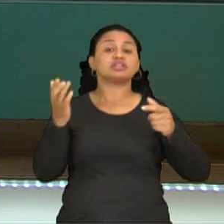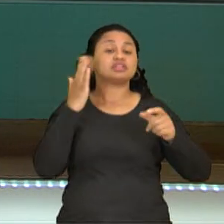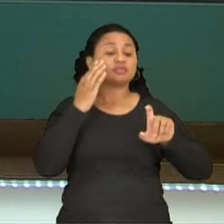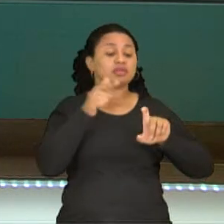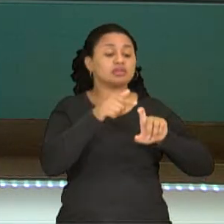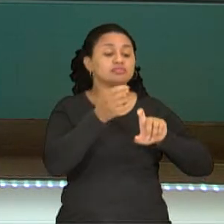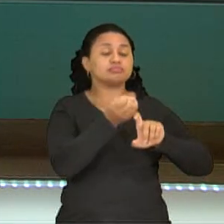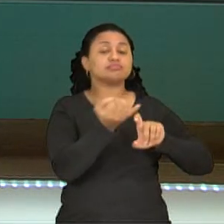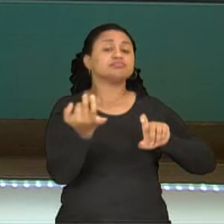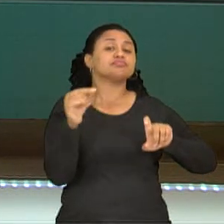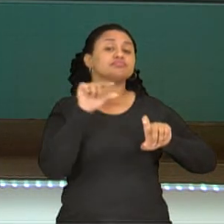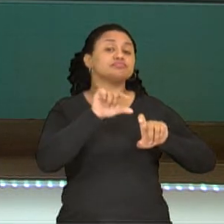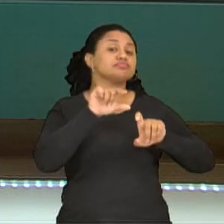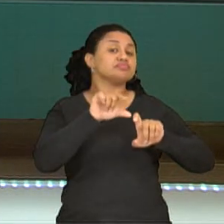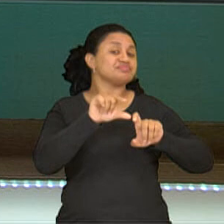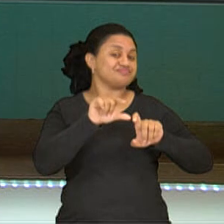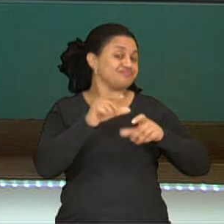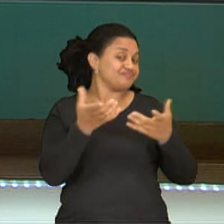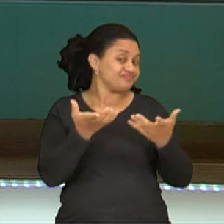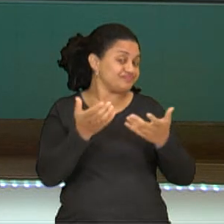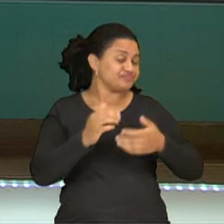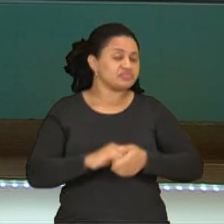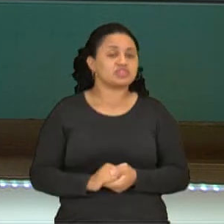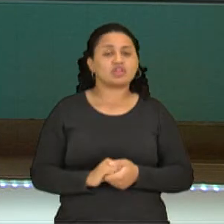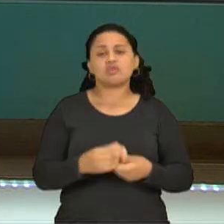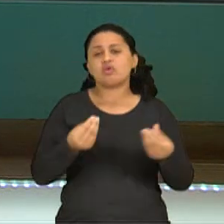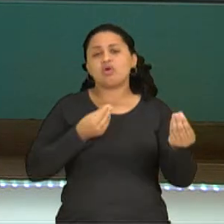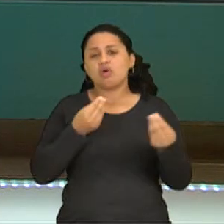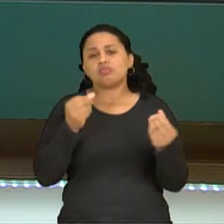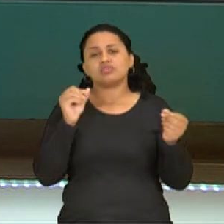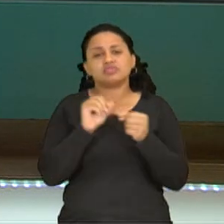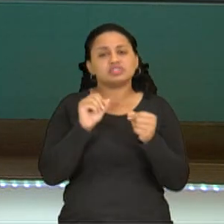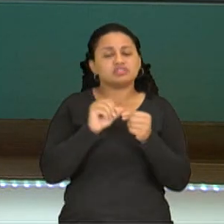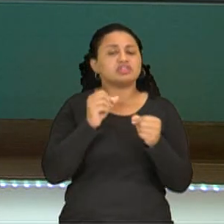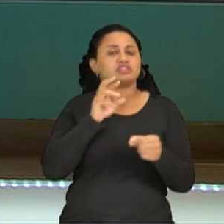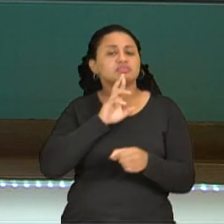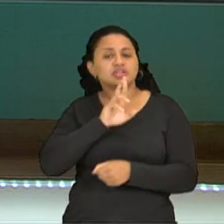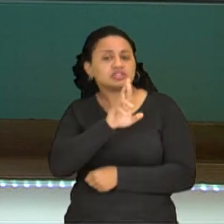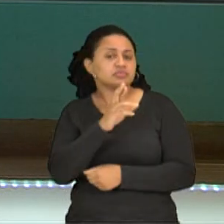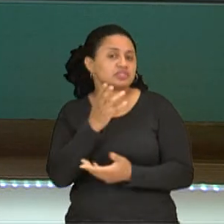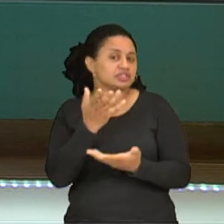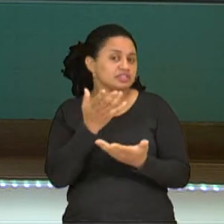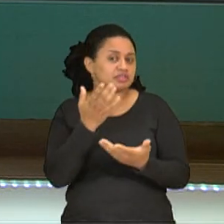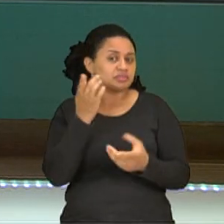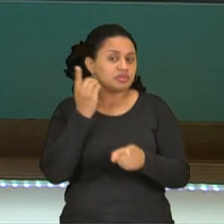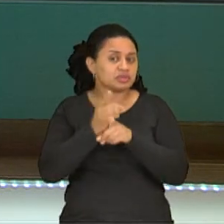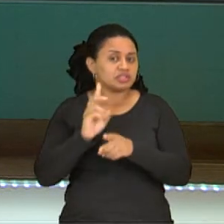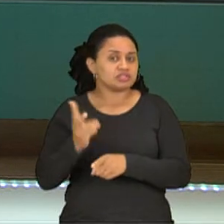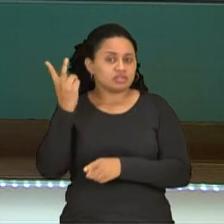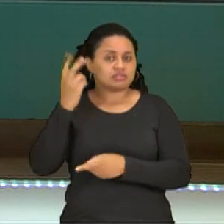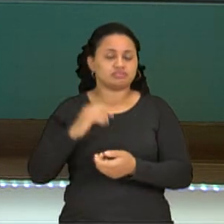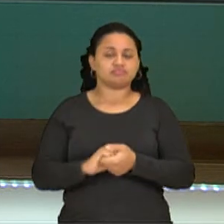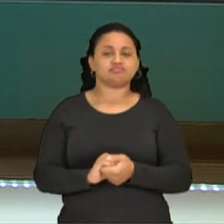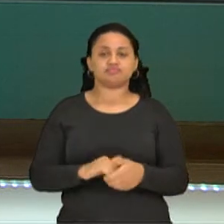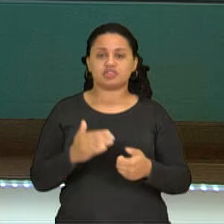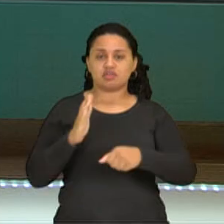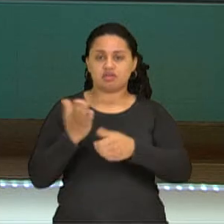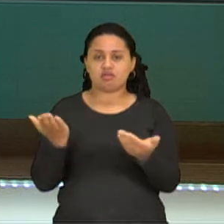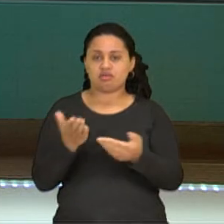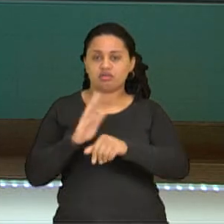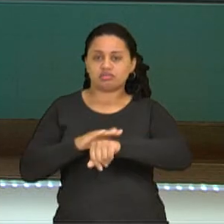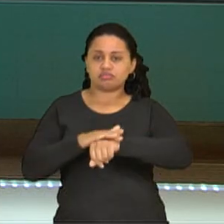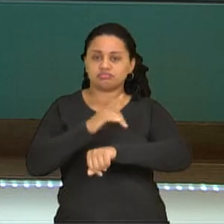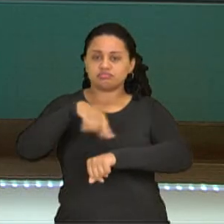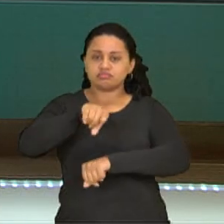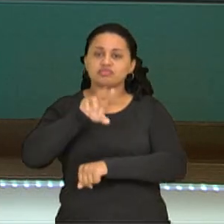o valor do expoente. E aí, como é que você vai fazer para resolver esse exercício? Então a professora vai dar um tempo para